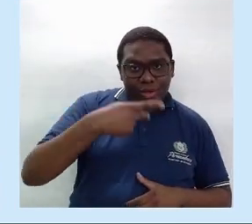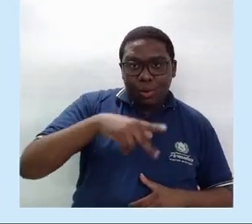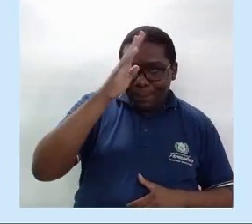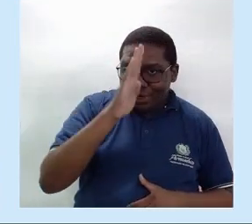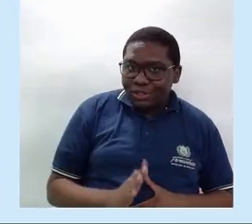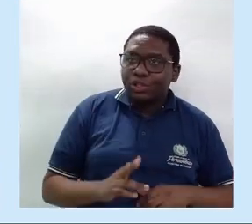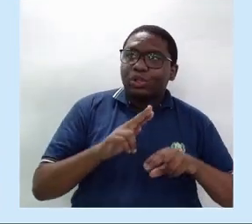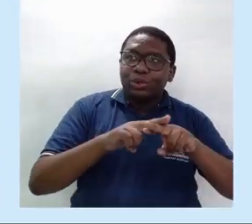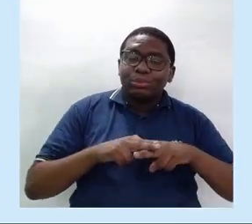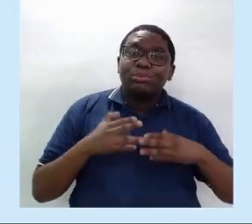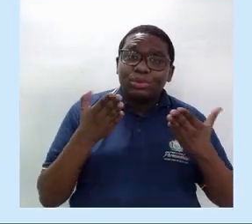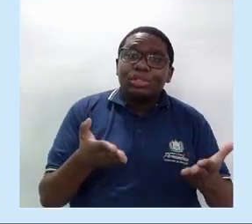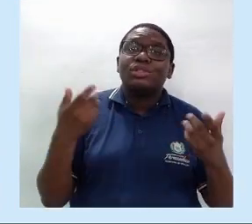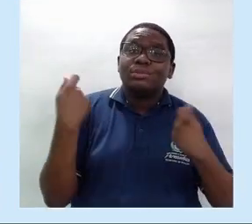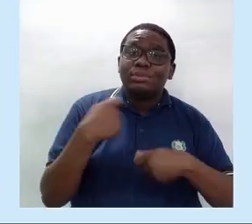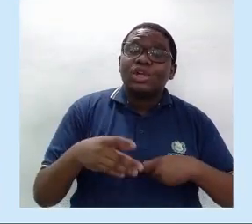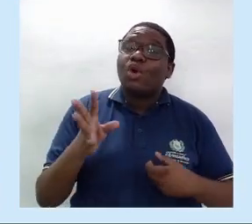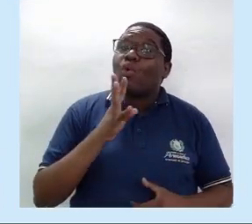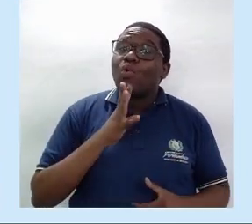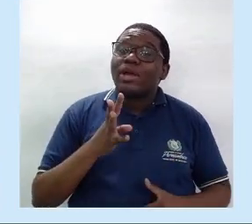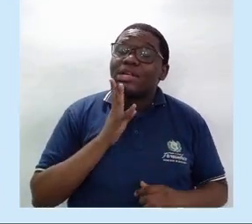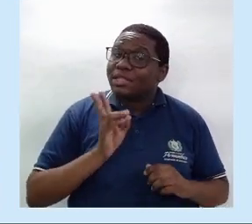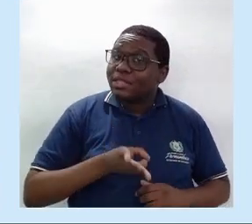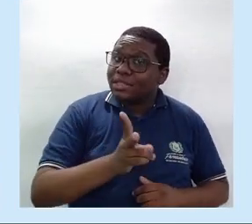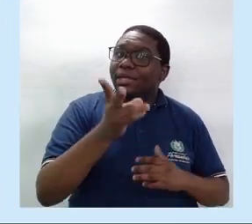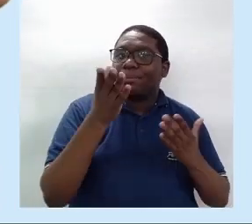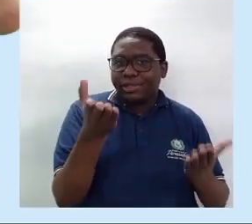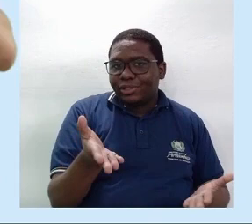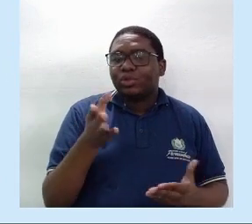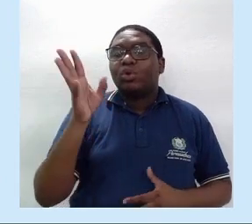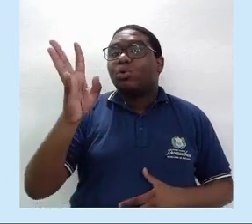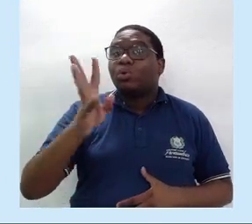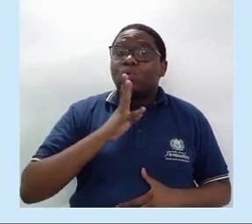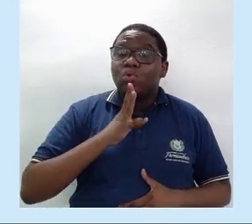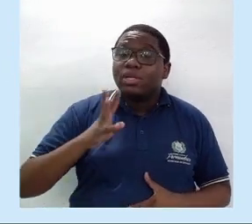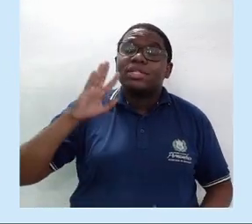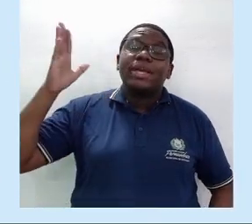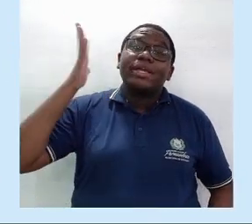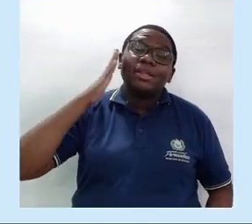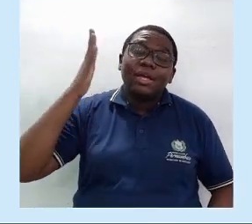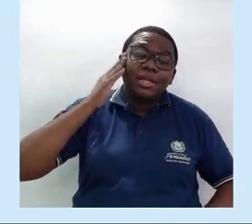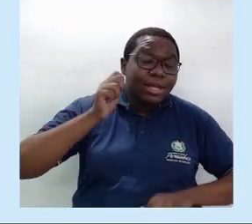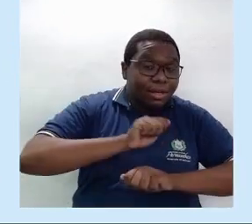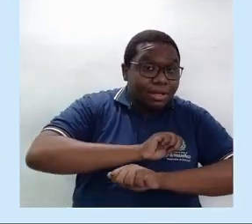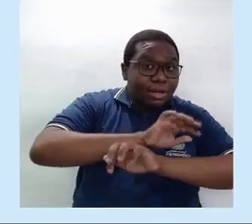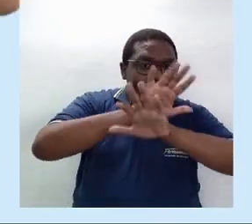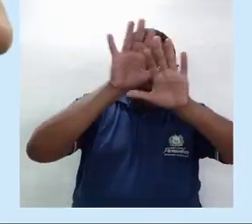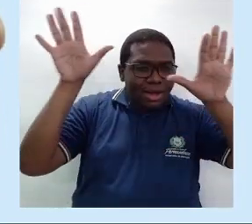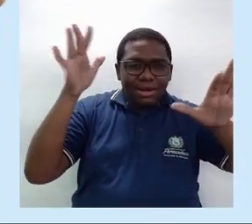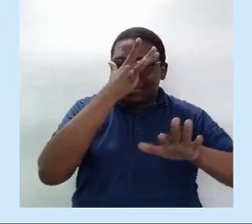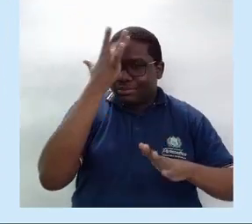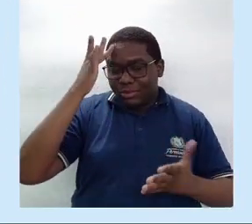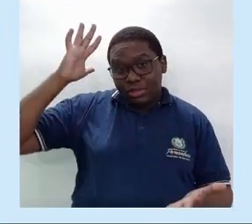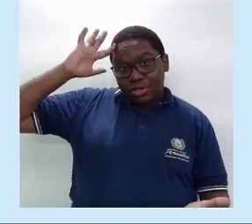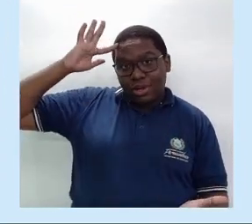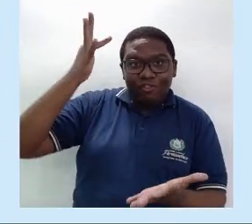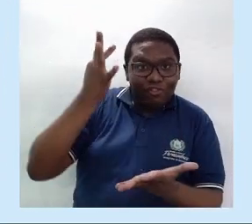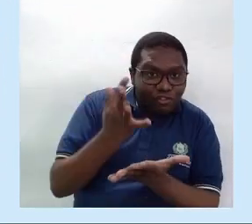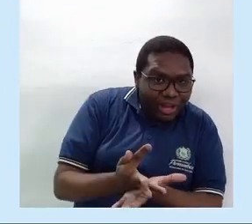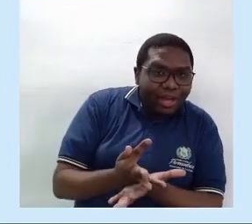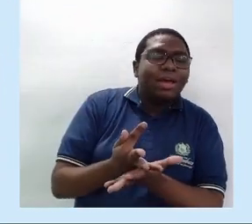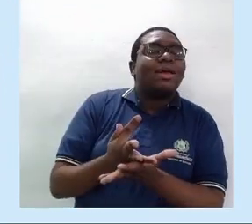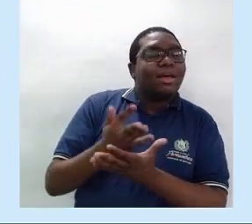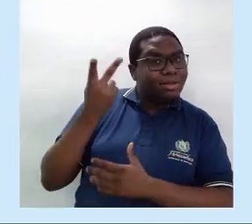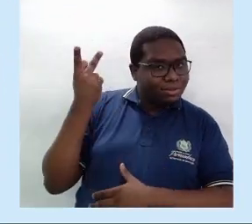estudante, é preciso conhecer sempre essa questão, conhecer e entender a fé do outro, a tradição do